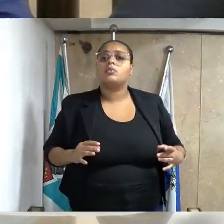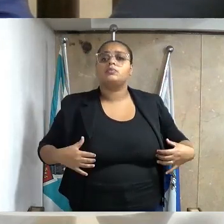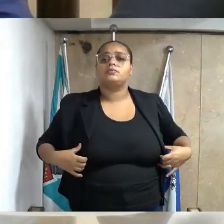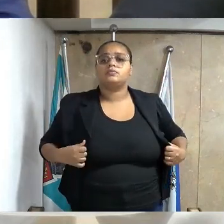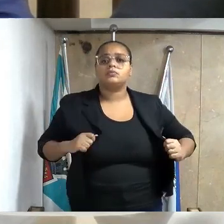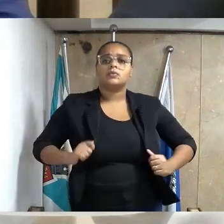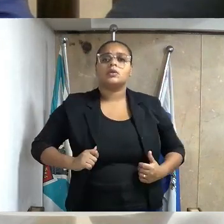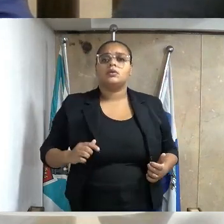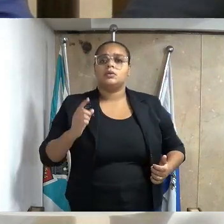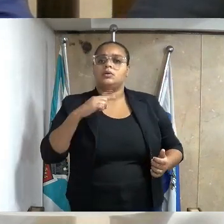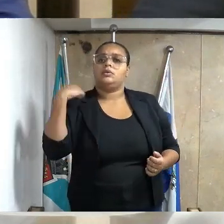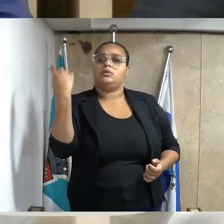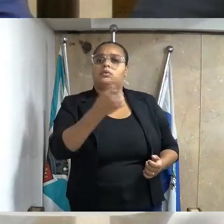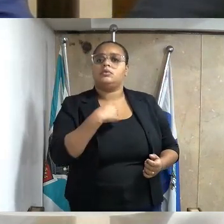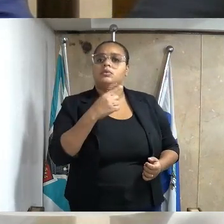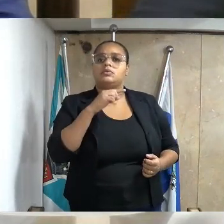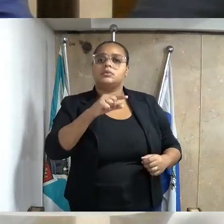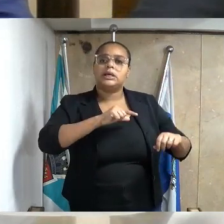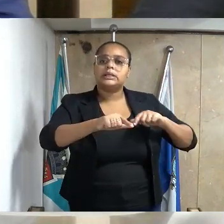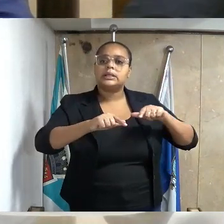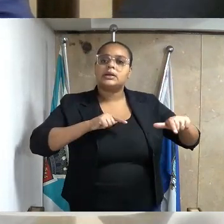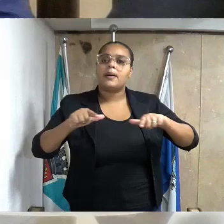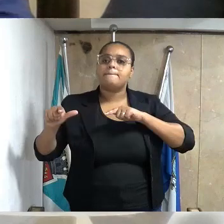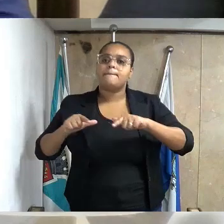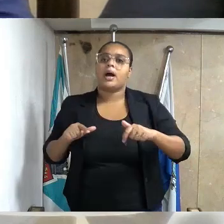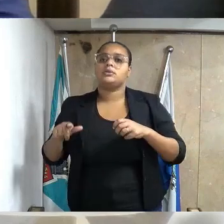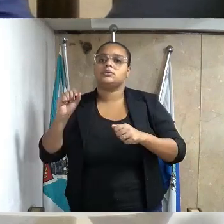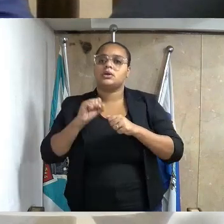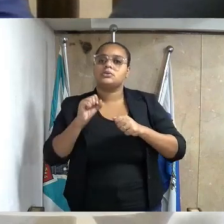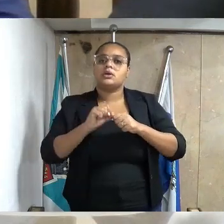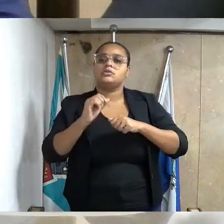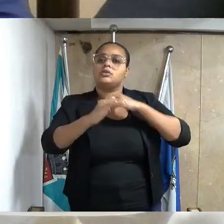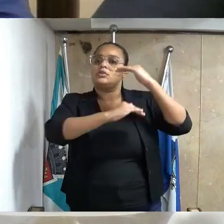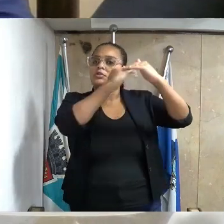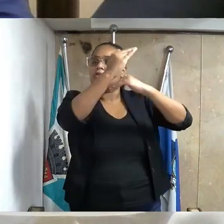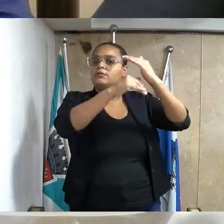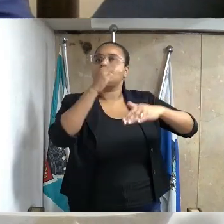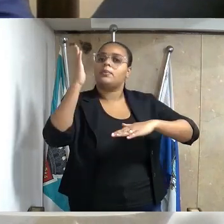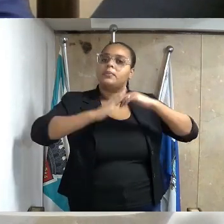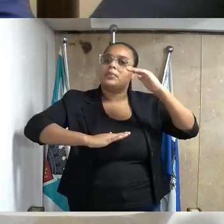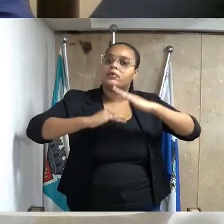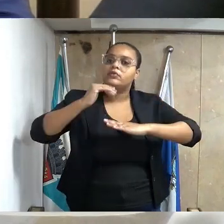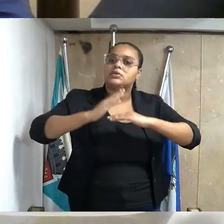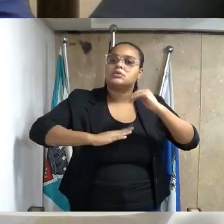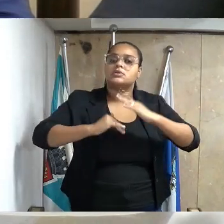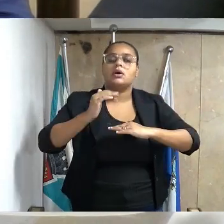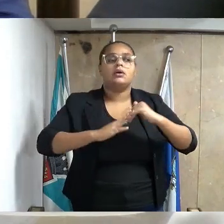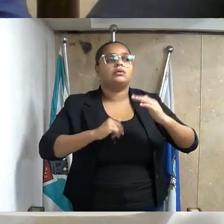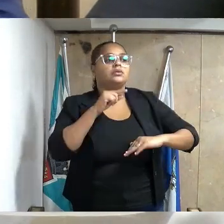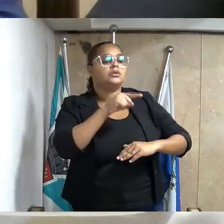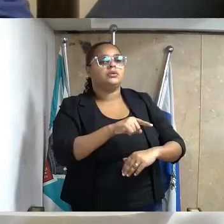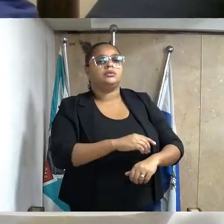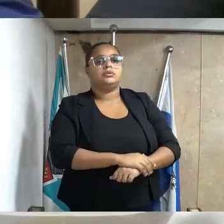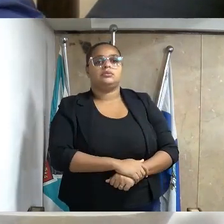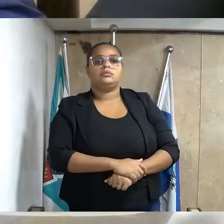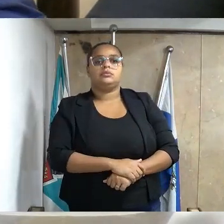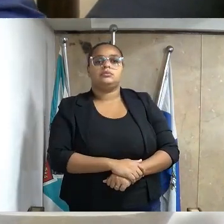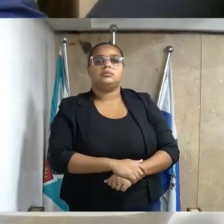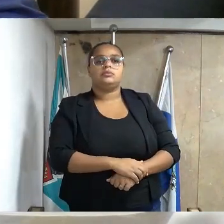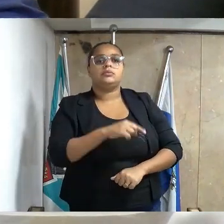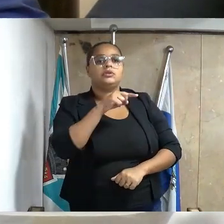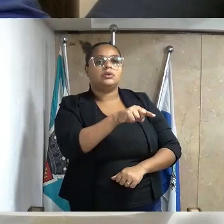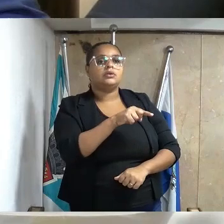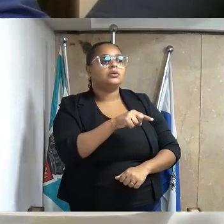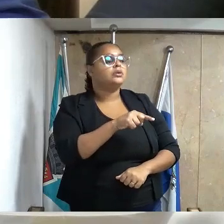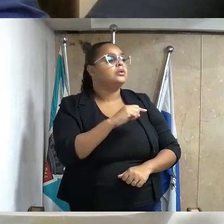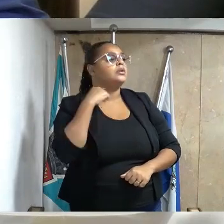celebração ao imprescindível trabalho que vem desenvolvendo ao exercer suas funções com eficiência,